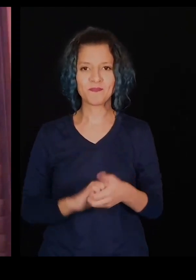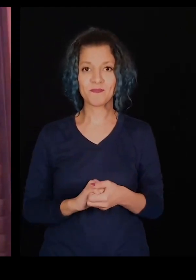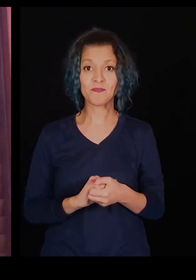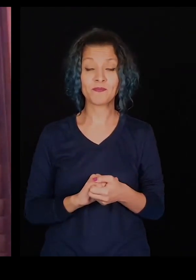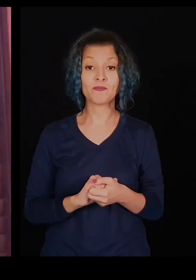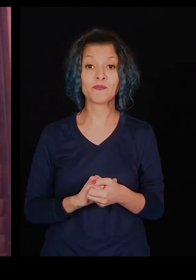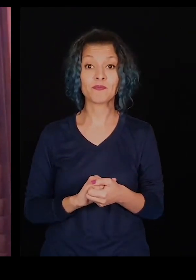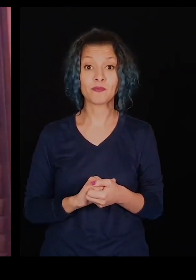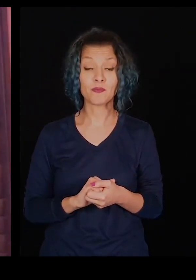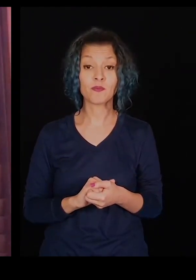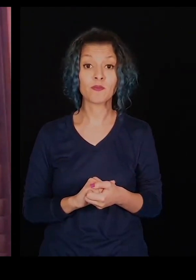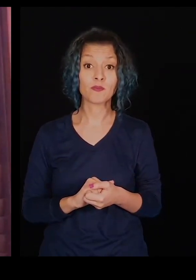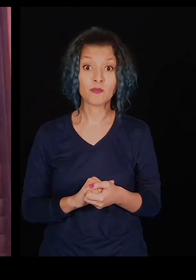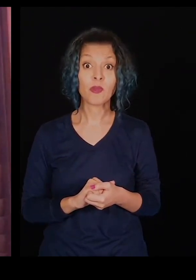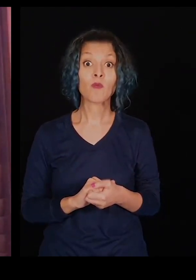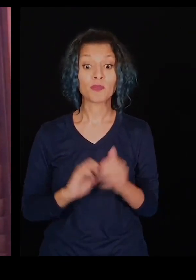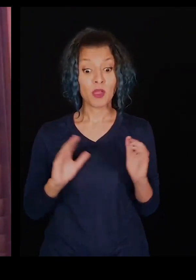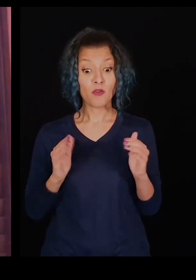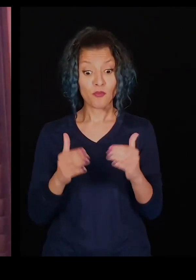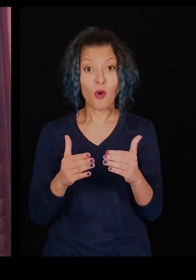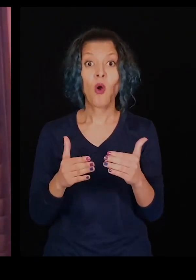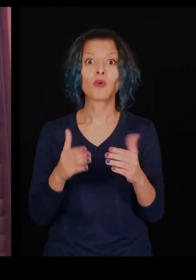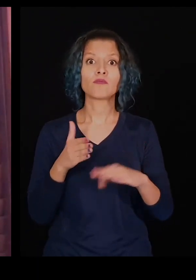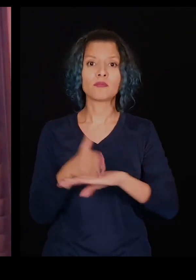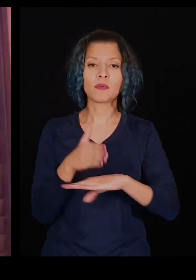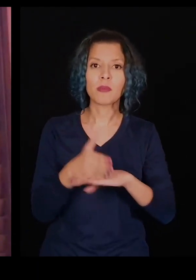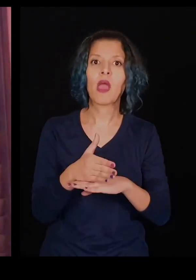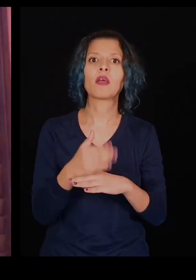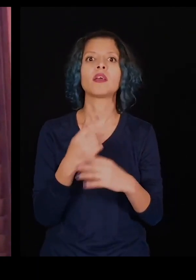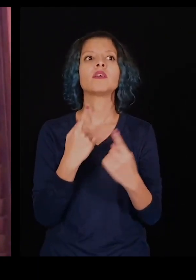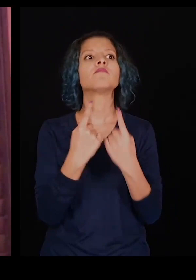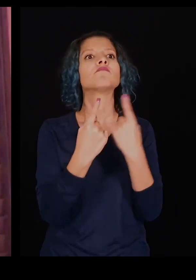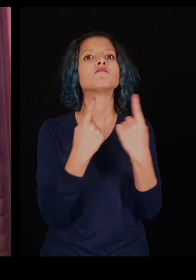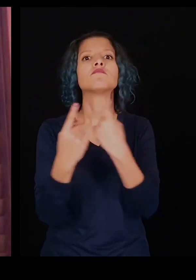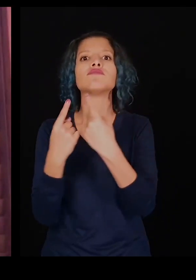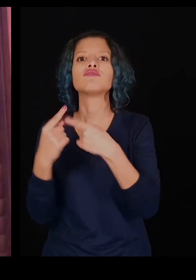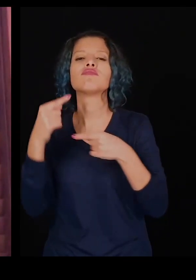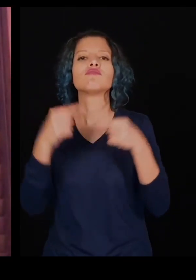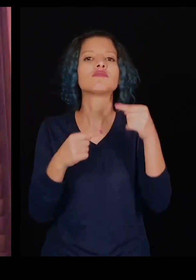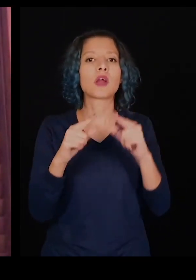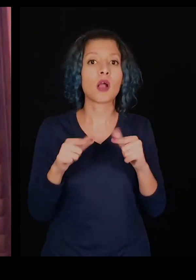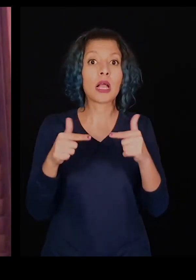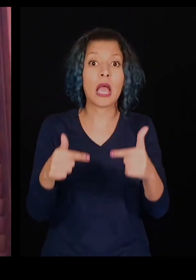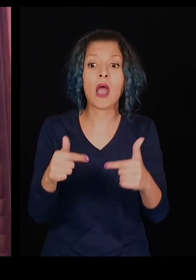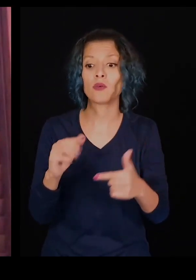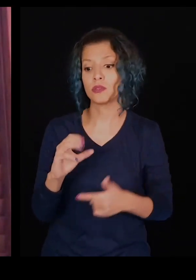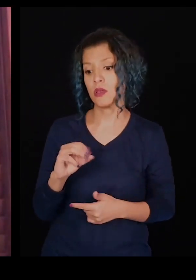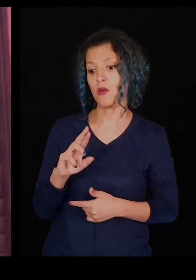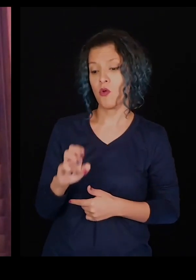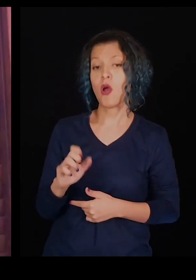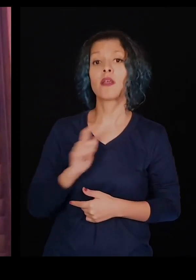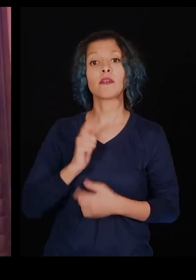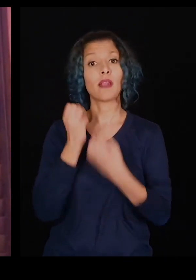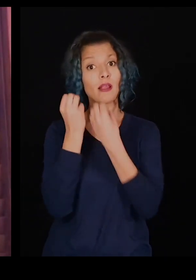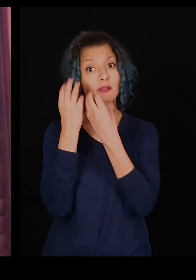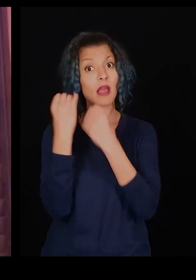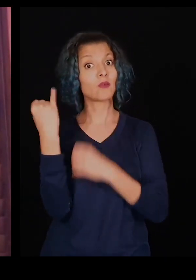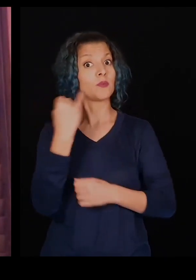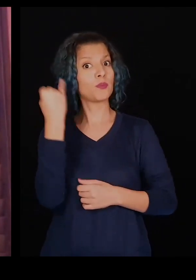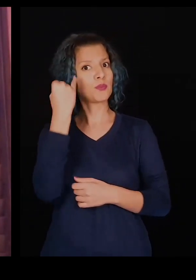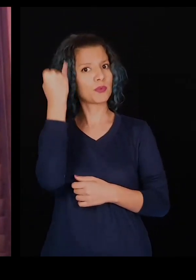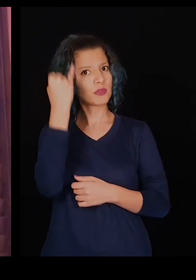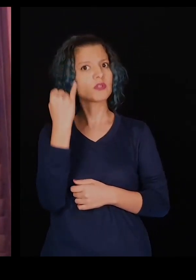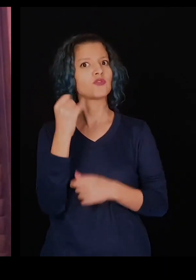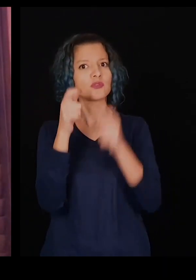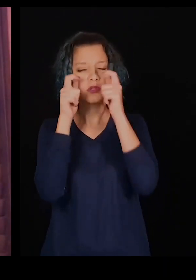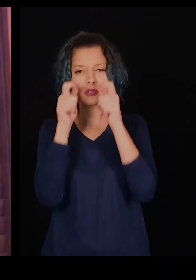poder participar desses fóruns, dialogar com os dirigentes, falar de causas, ouvir o COR, tem um dado também que eu considero muito interessante. A gente,